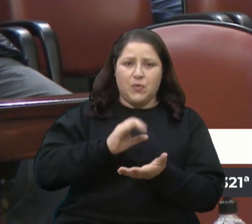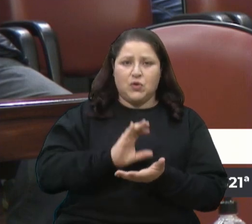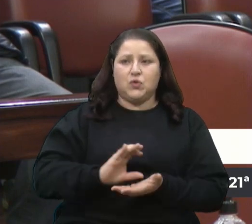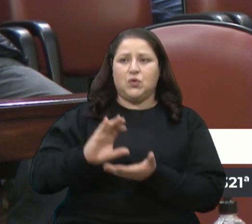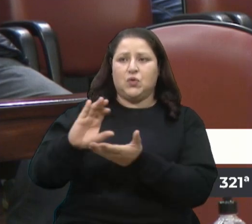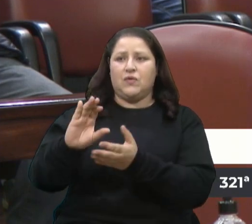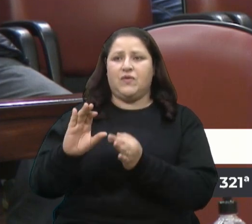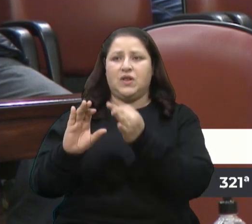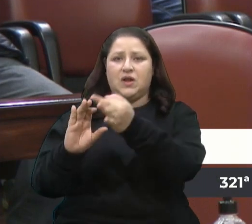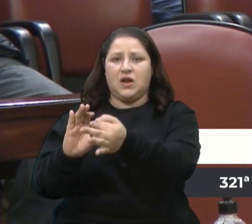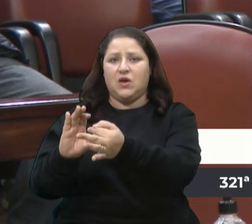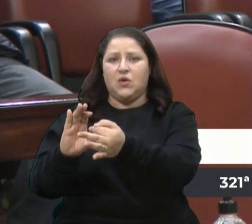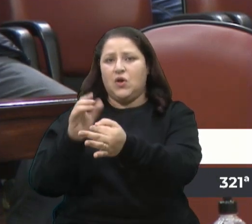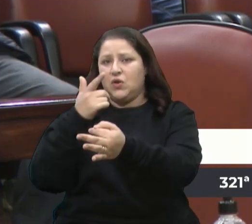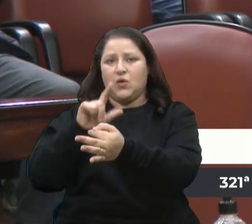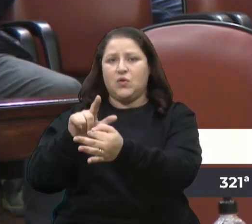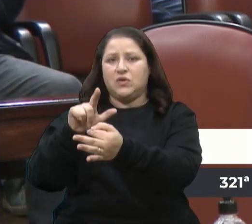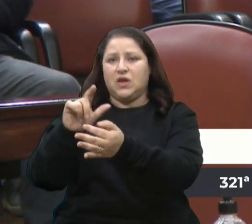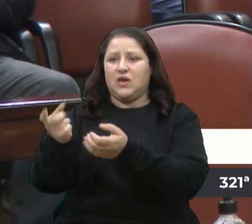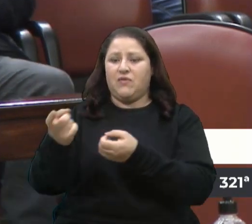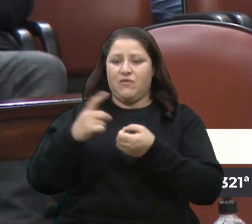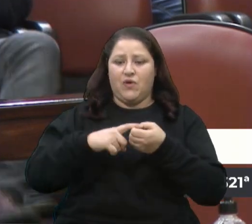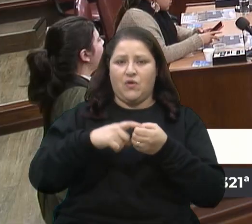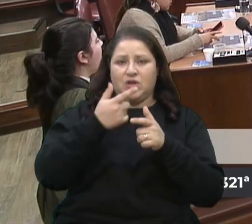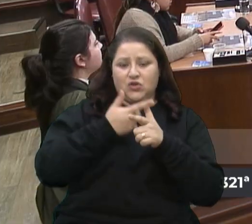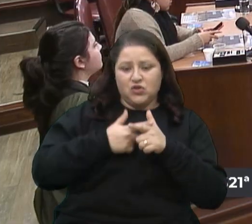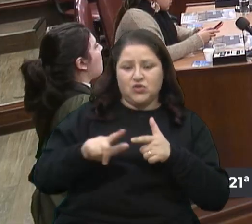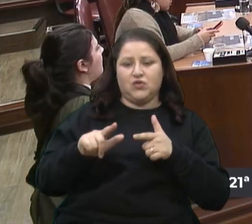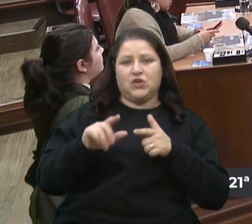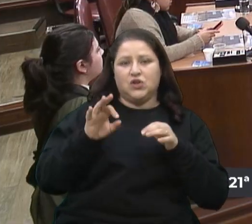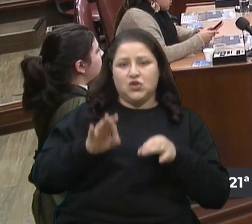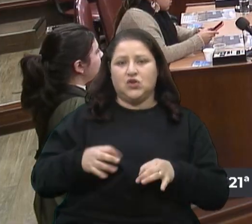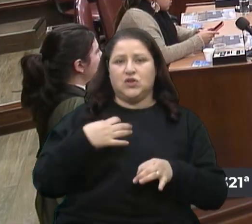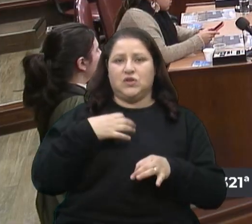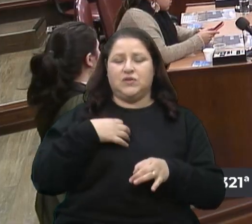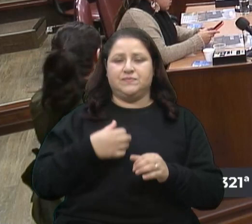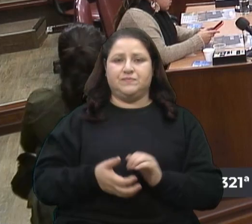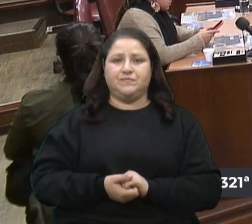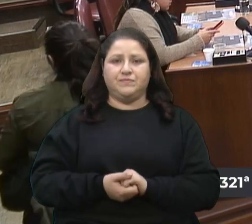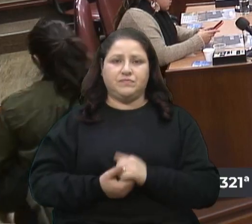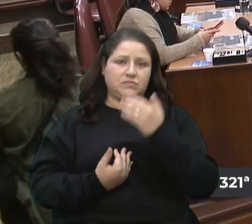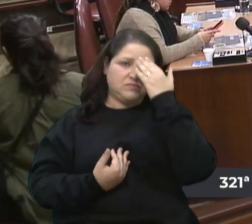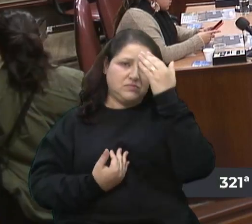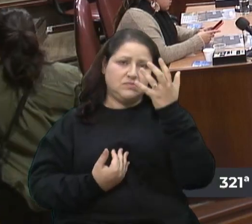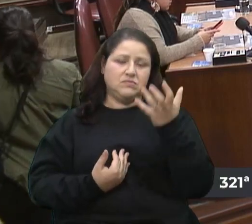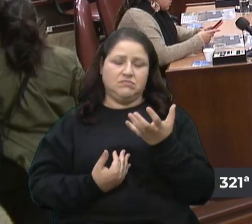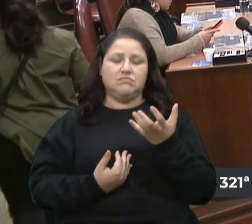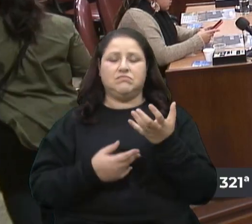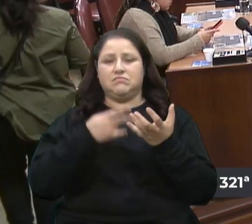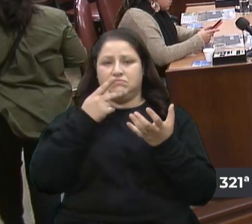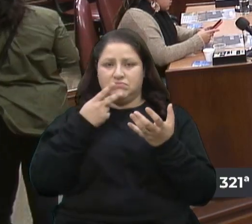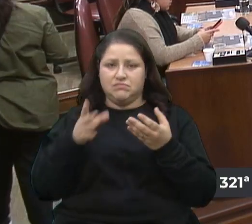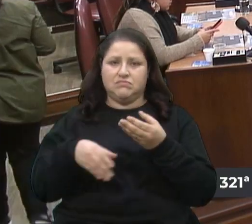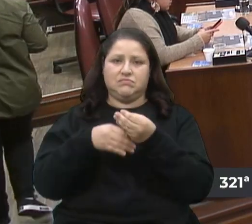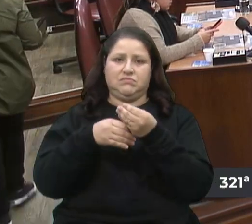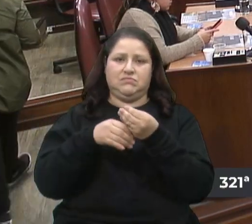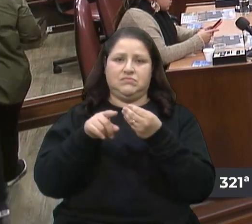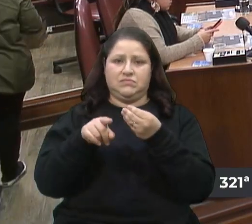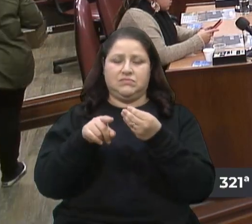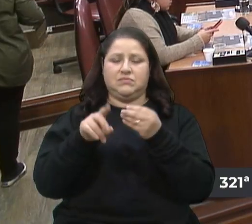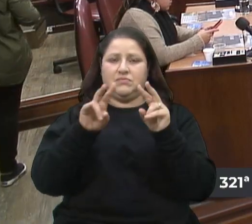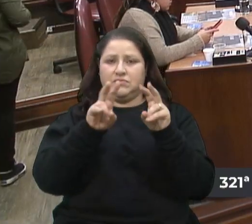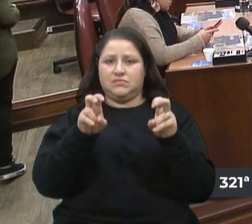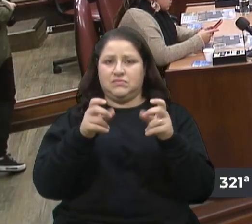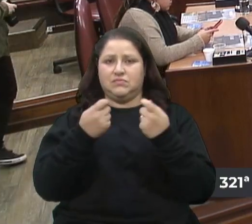deveria ter. Seu parte, vereador. Obrigado, vereador Rafael. Eu quero colaborar com a sua fala sobre um assunto que